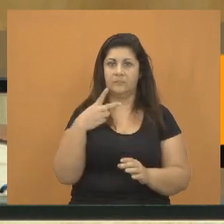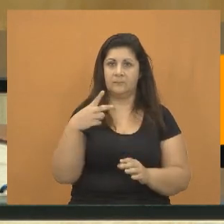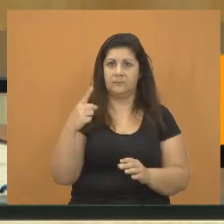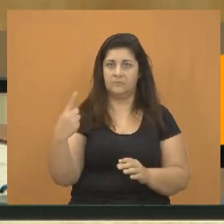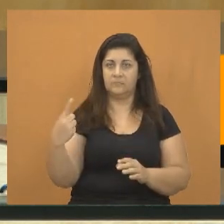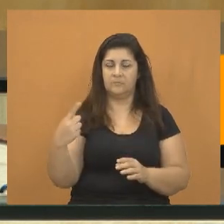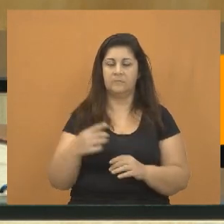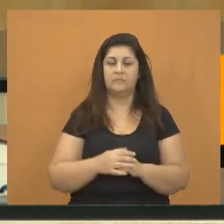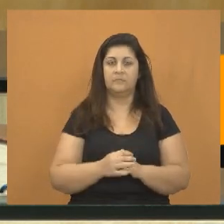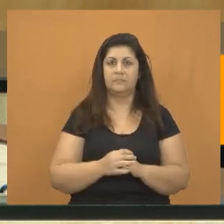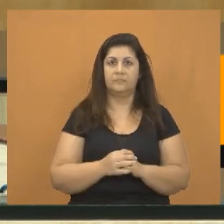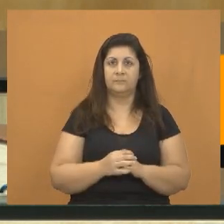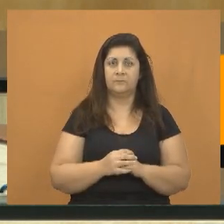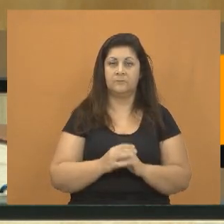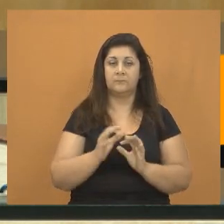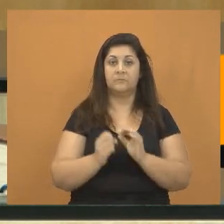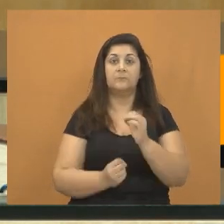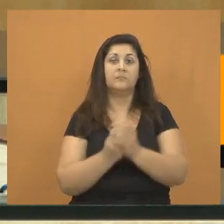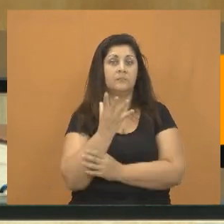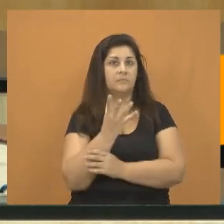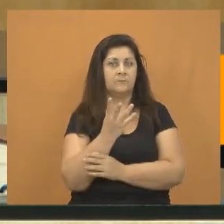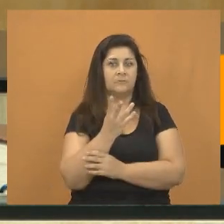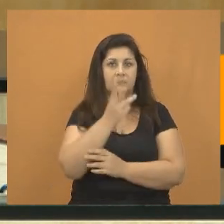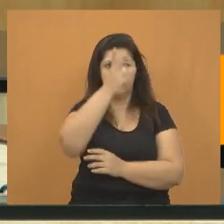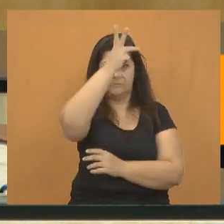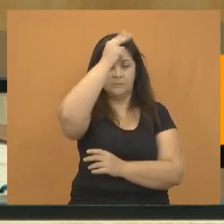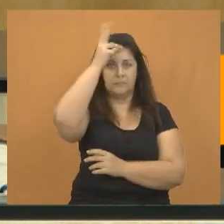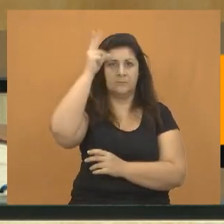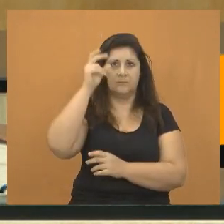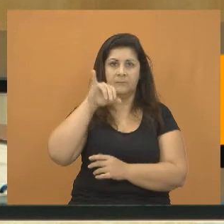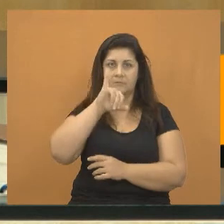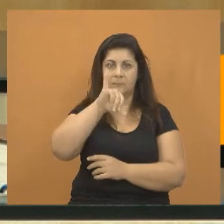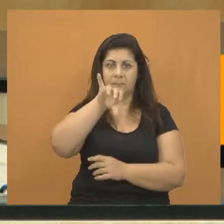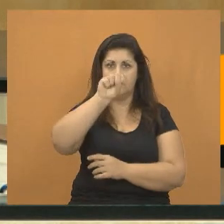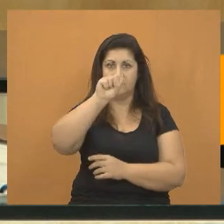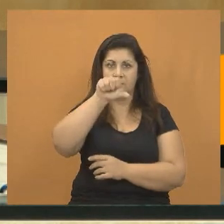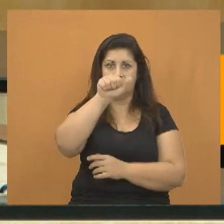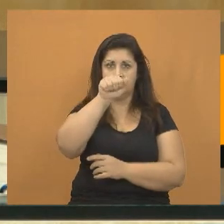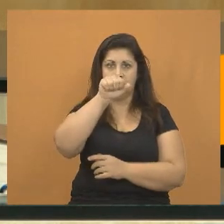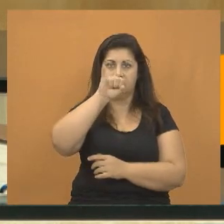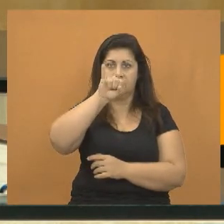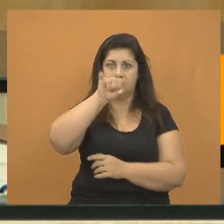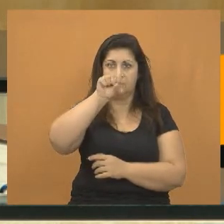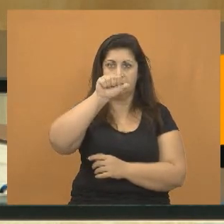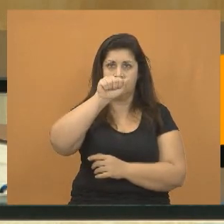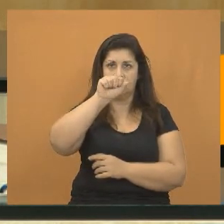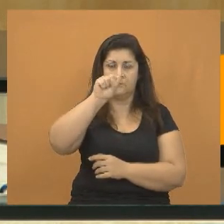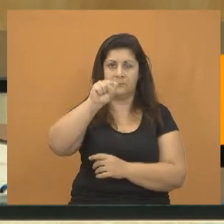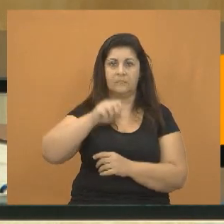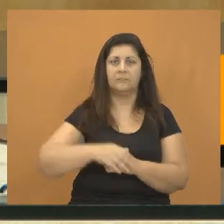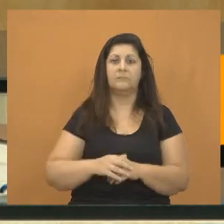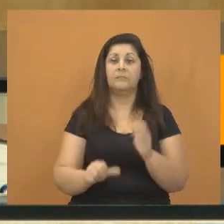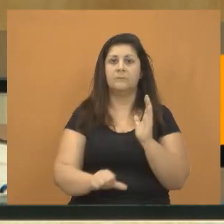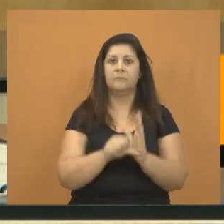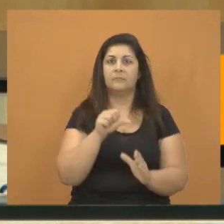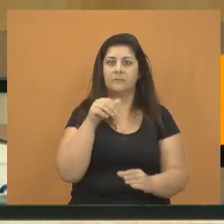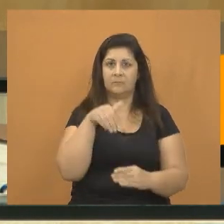2018-2021, autor prefeito municipal Isaías José de Santana, primeira